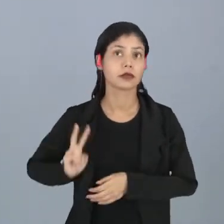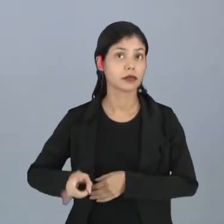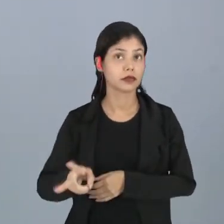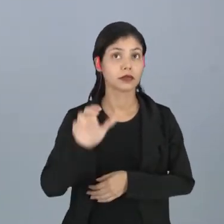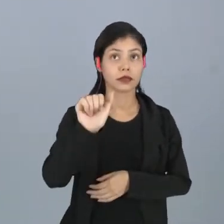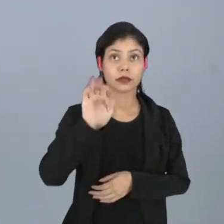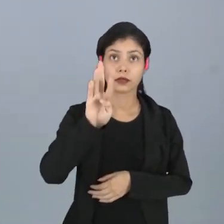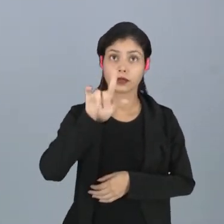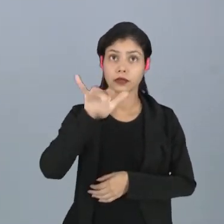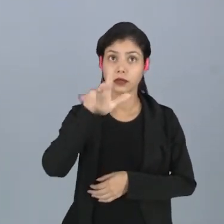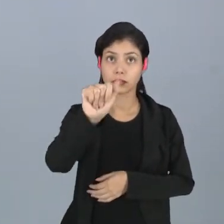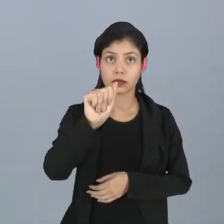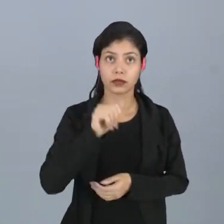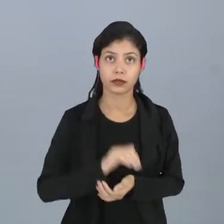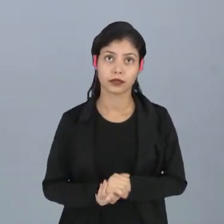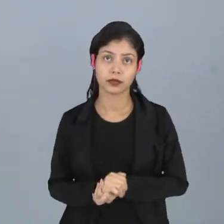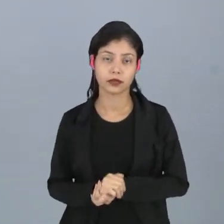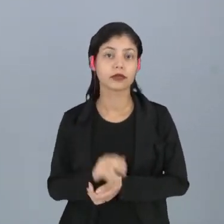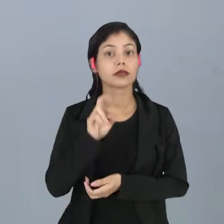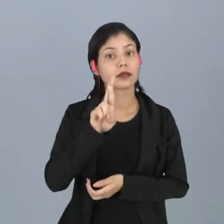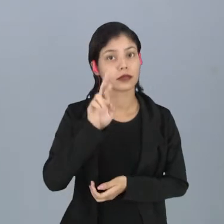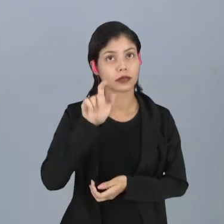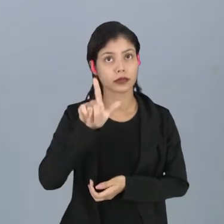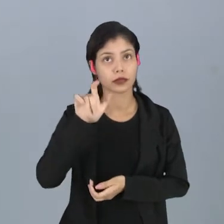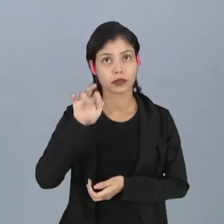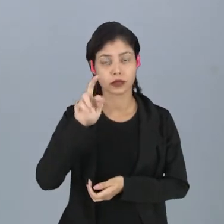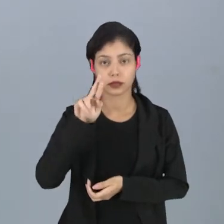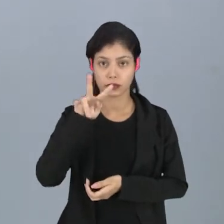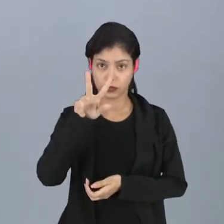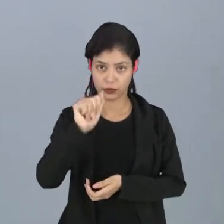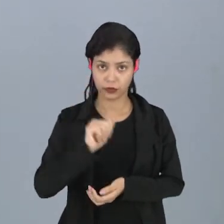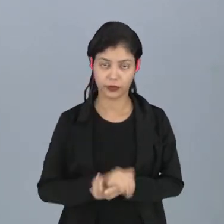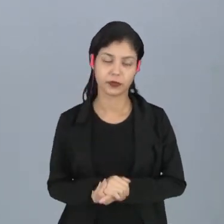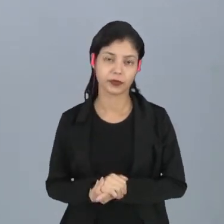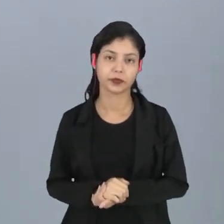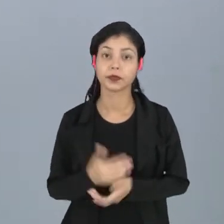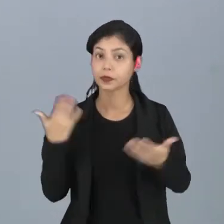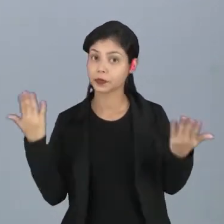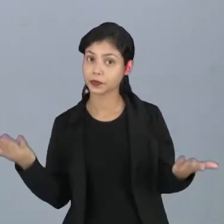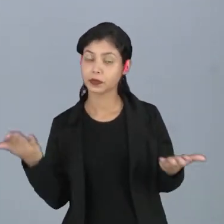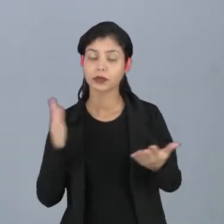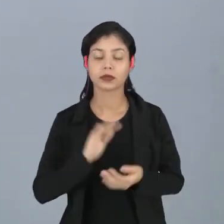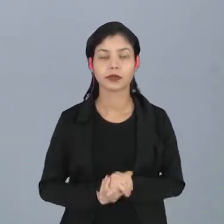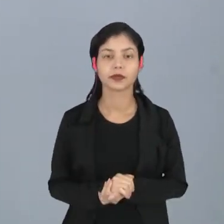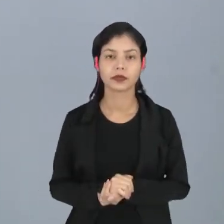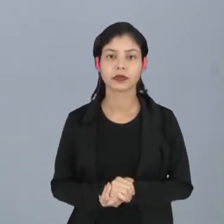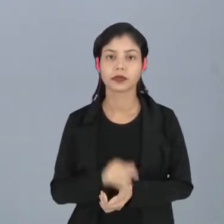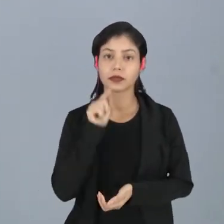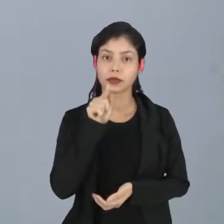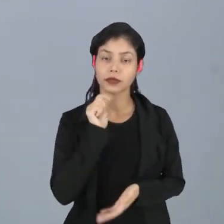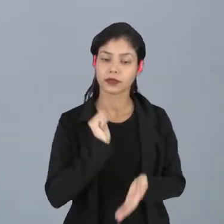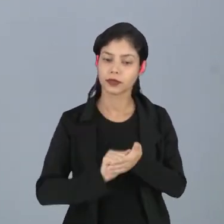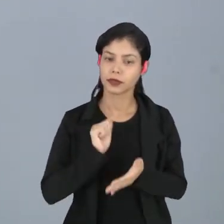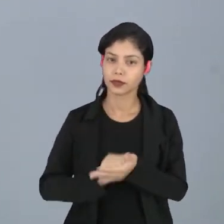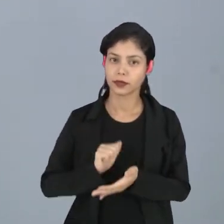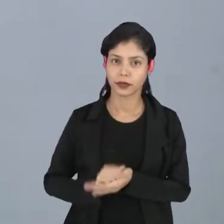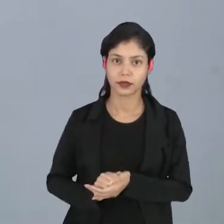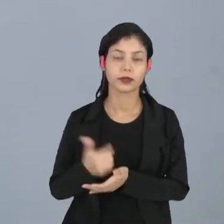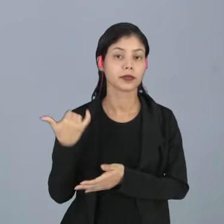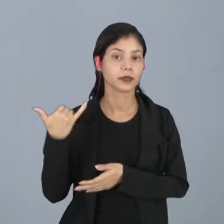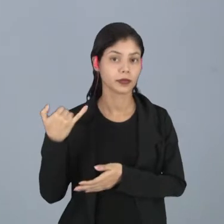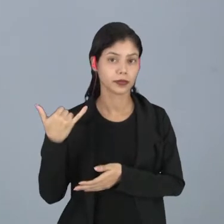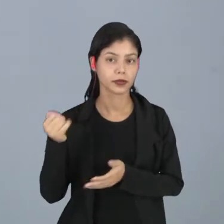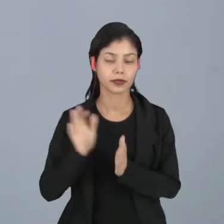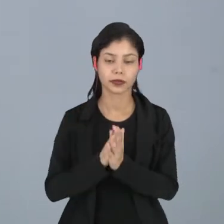a frequência absoluta e a frequência relativa. Então, para isso, pegue seu caderninho, a sua